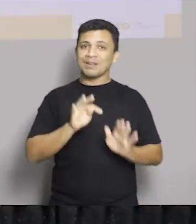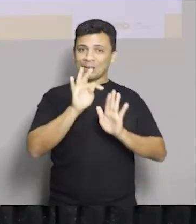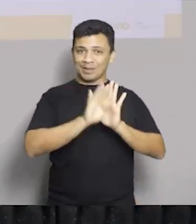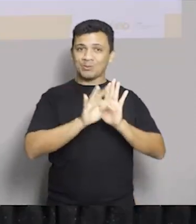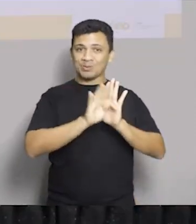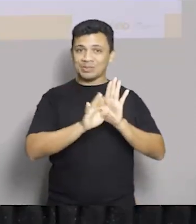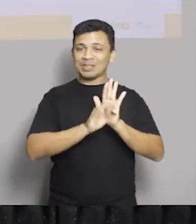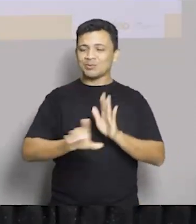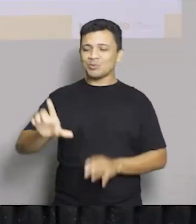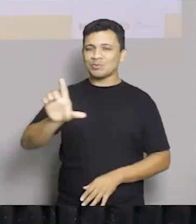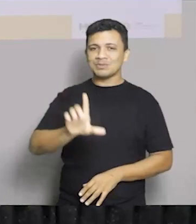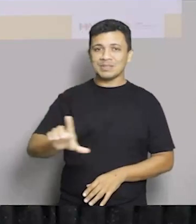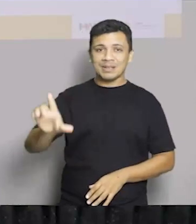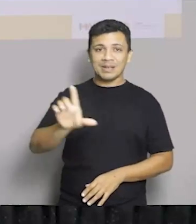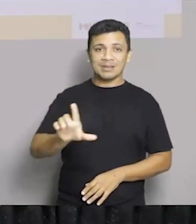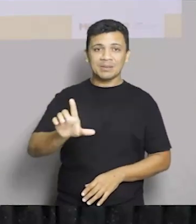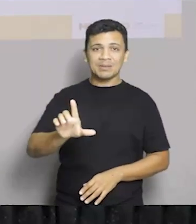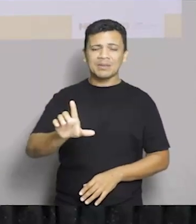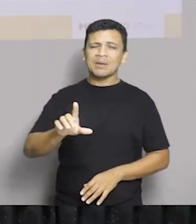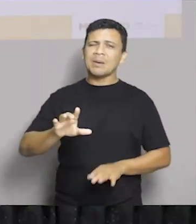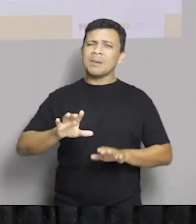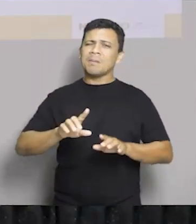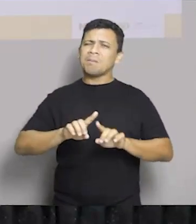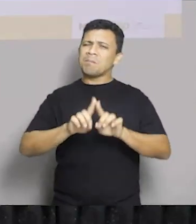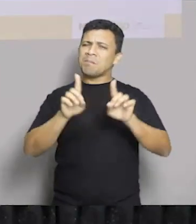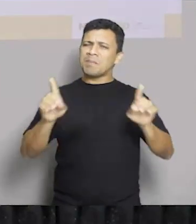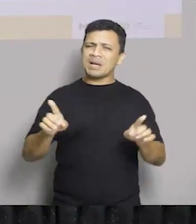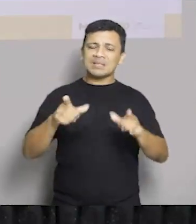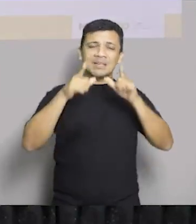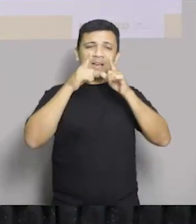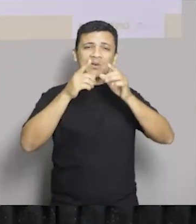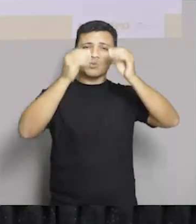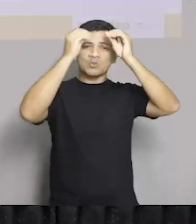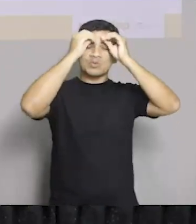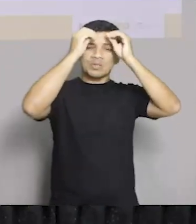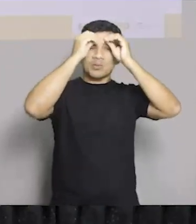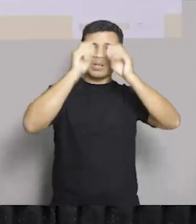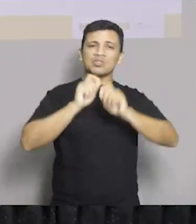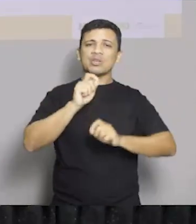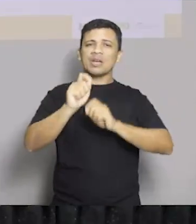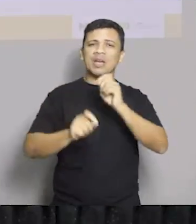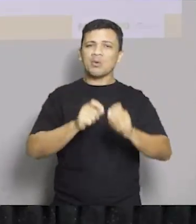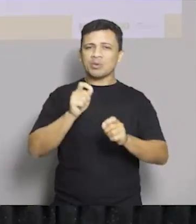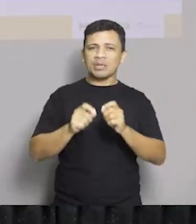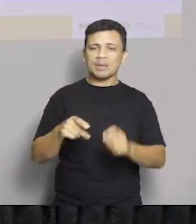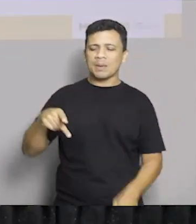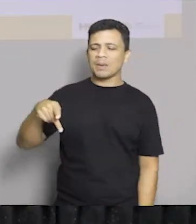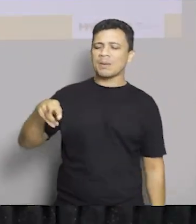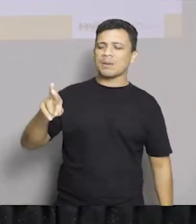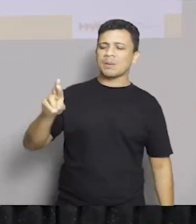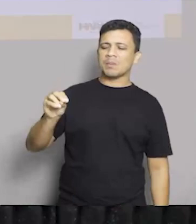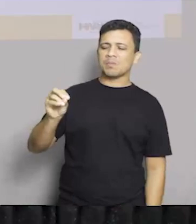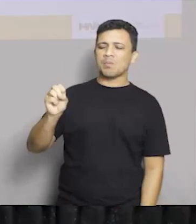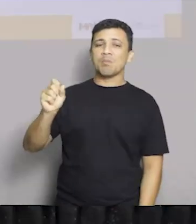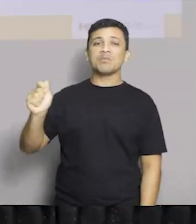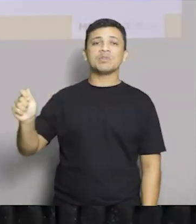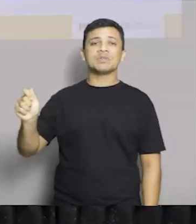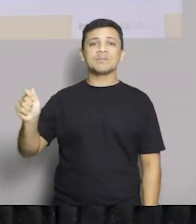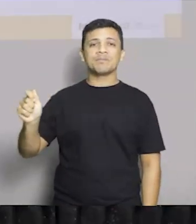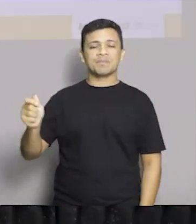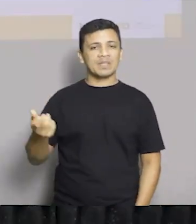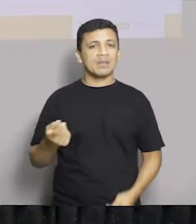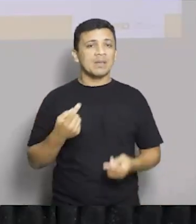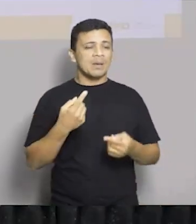literário mas ele é um texto que vai trabalhar com uma linguagem em prosa então normalmente os romances que são citados